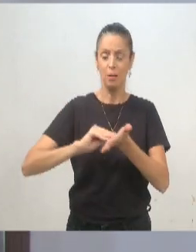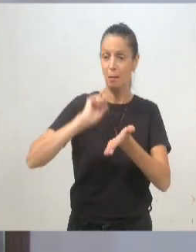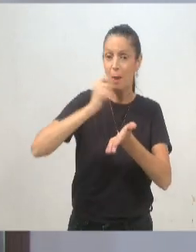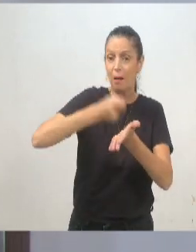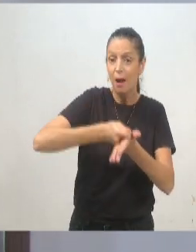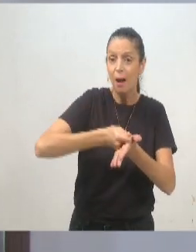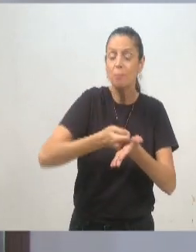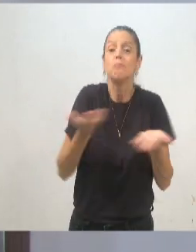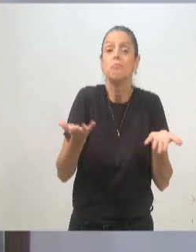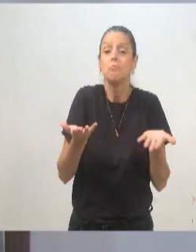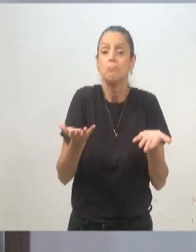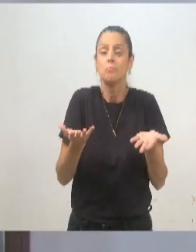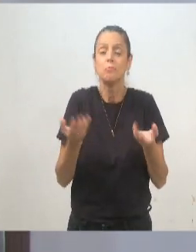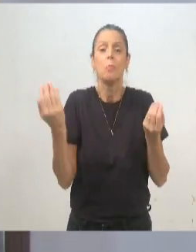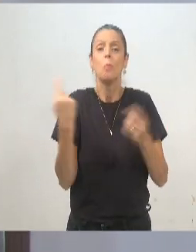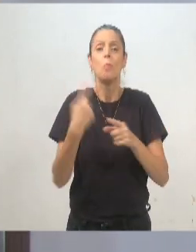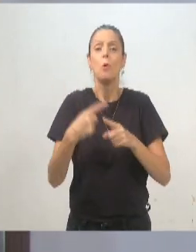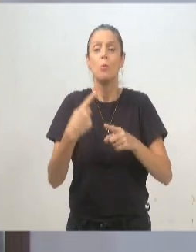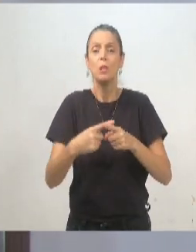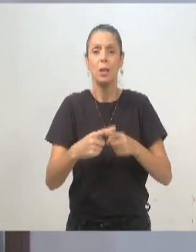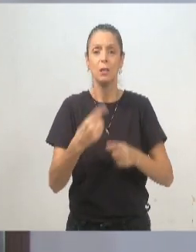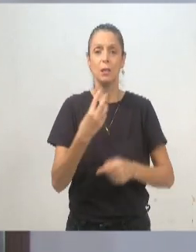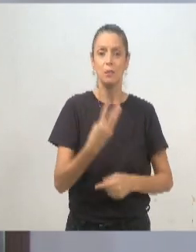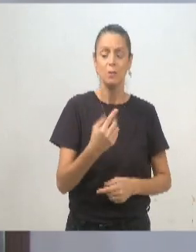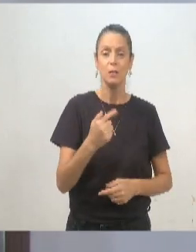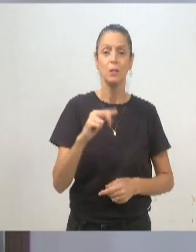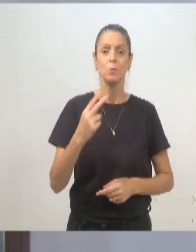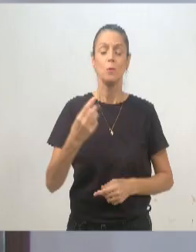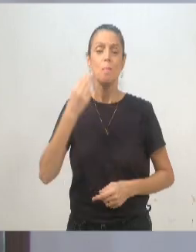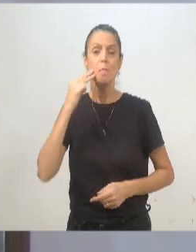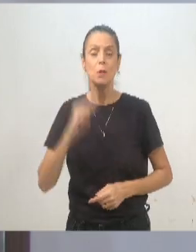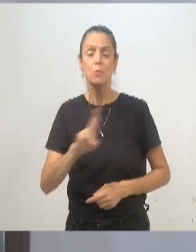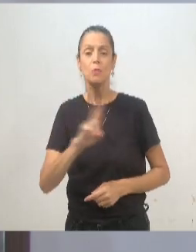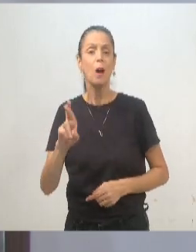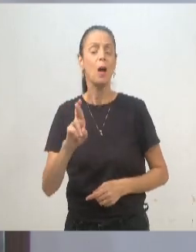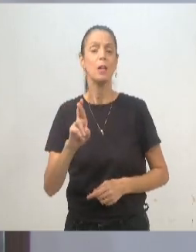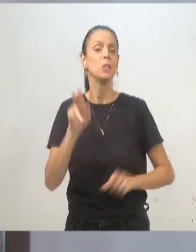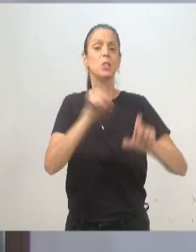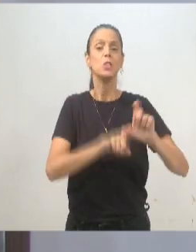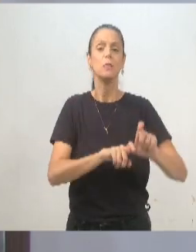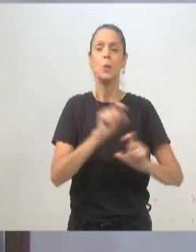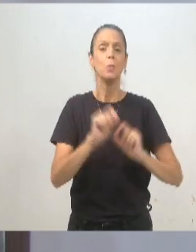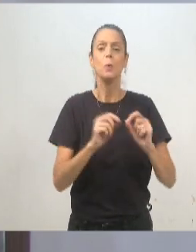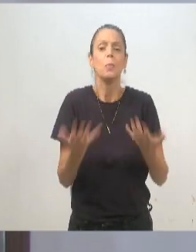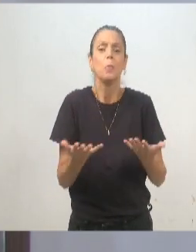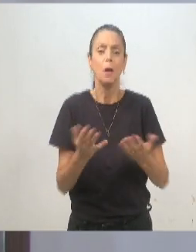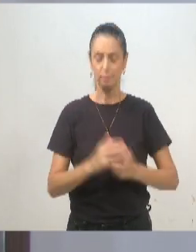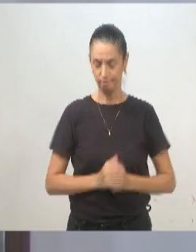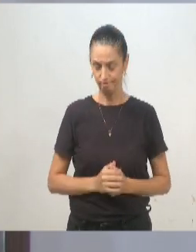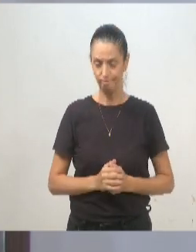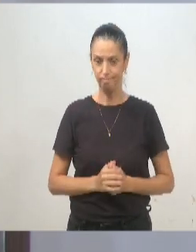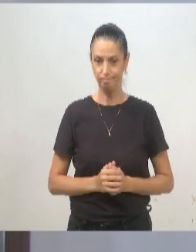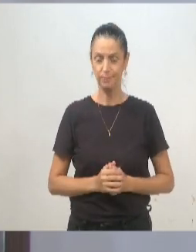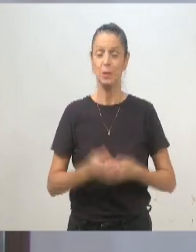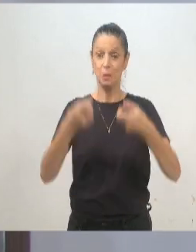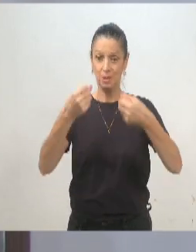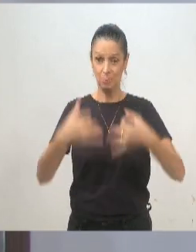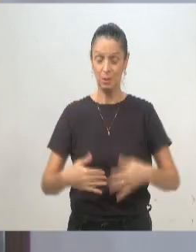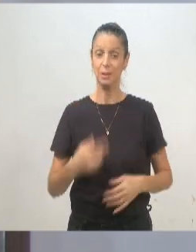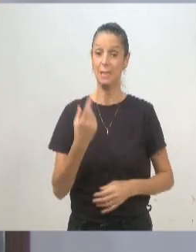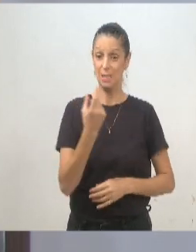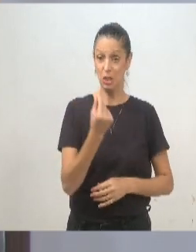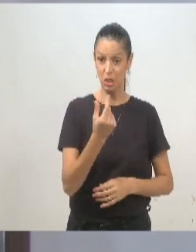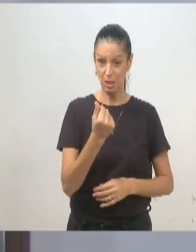enfim, da onde vem esse mágico número de 372 milhões? Então, a primeira coisa que eu quero deixar bem claro aqui é que o déficit